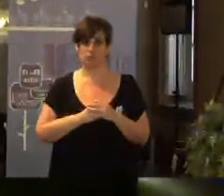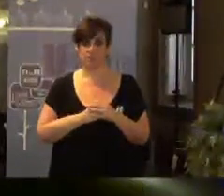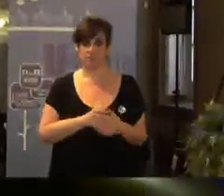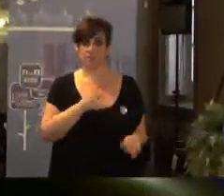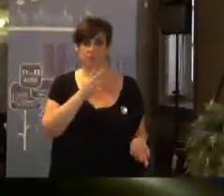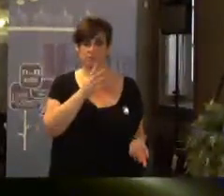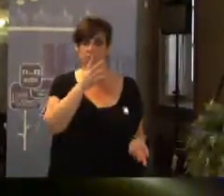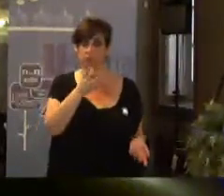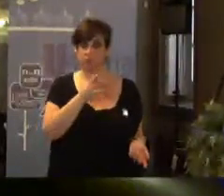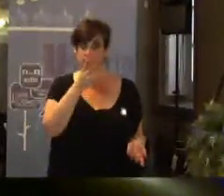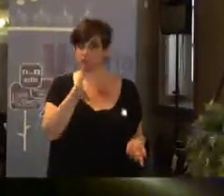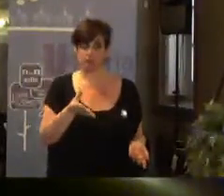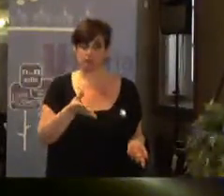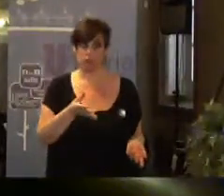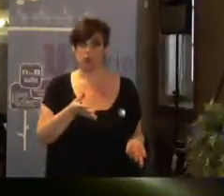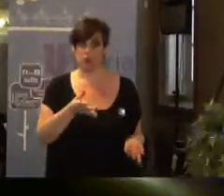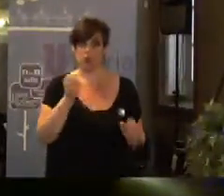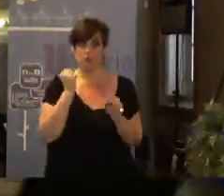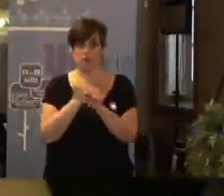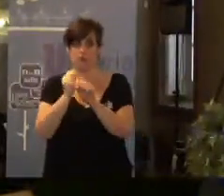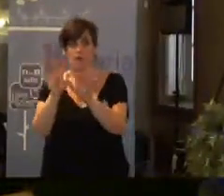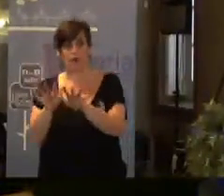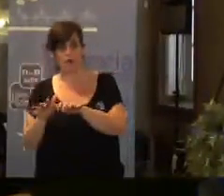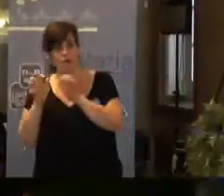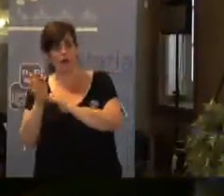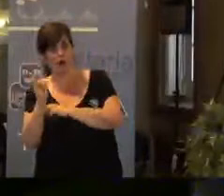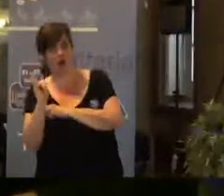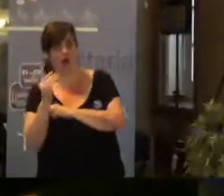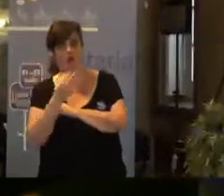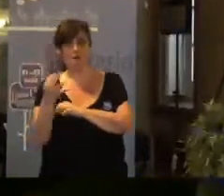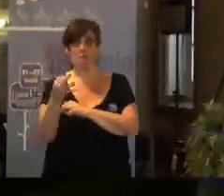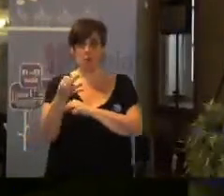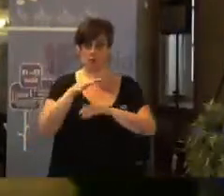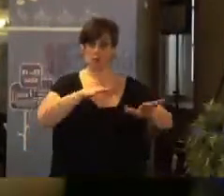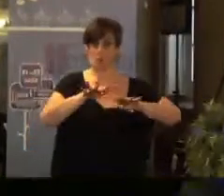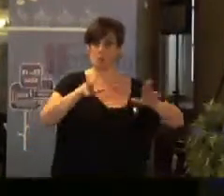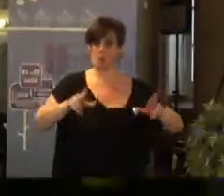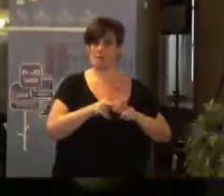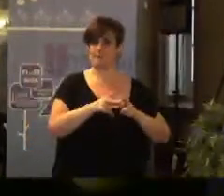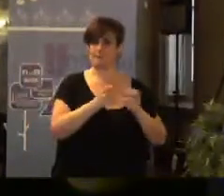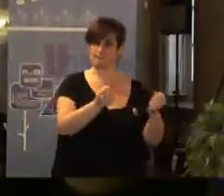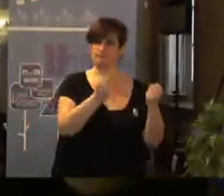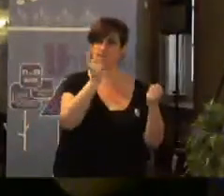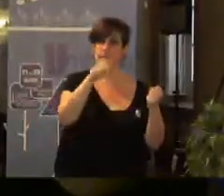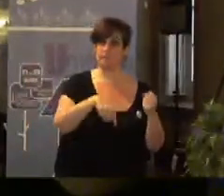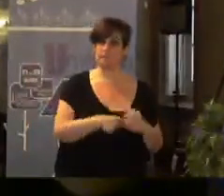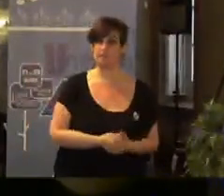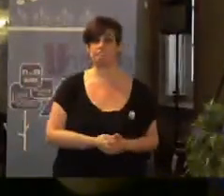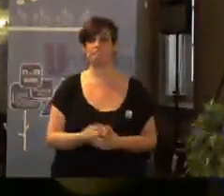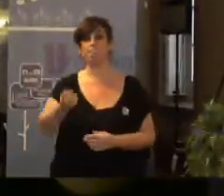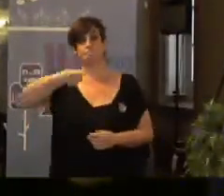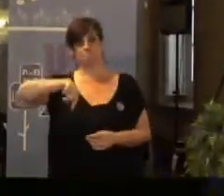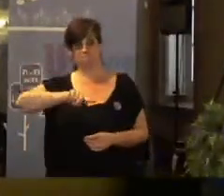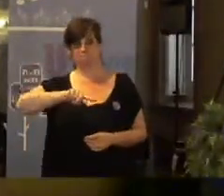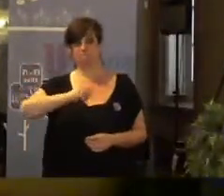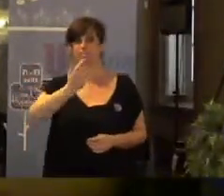tanto há refluxo no Parlamento, como há refluxo no movimento social. Nós tivemos momentos